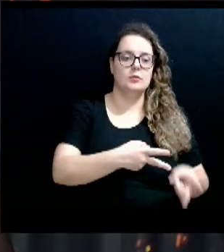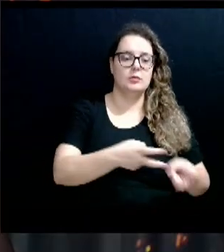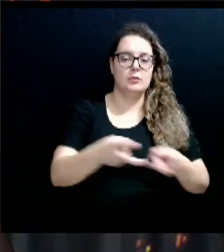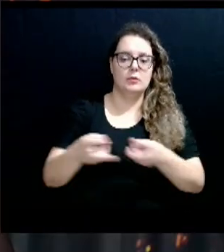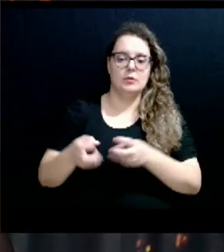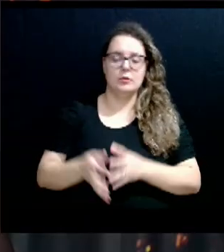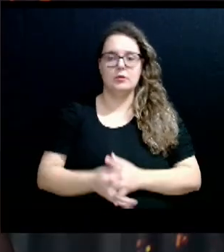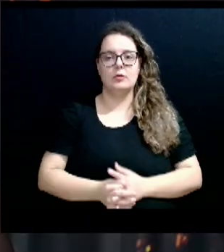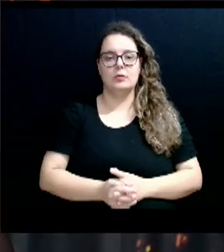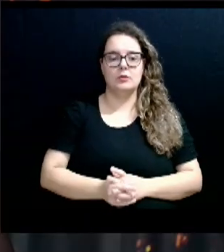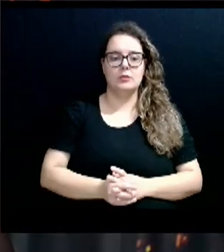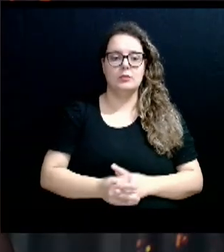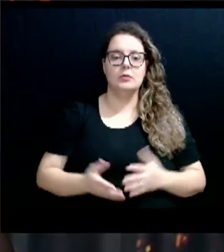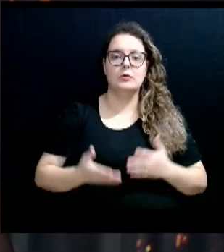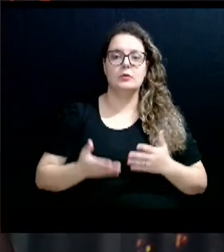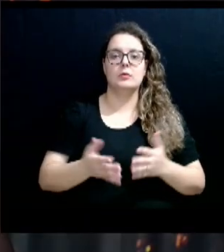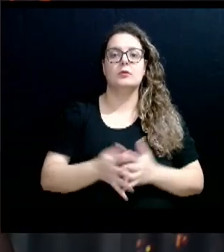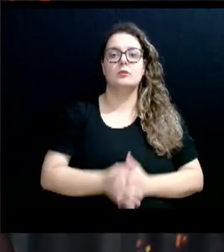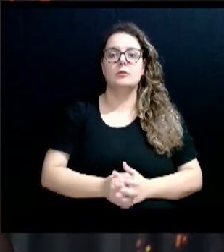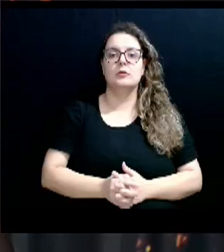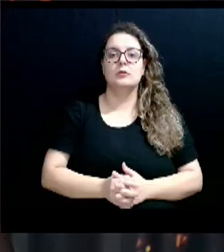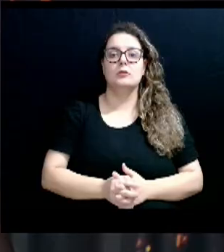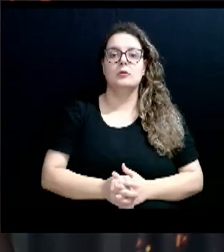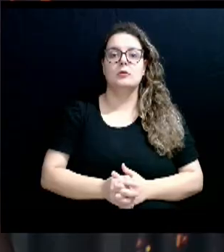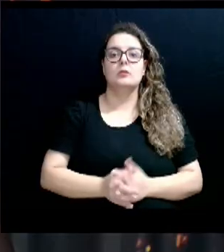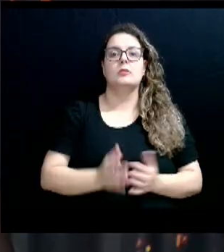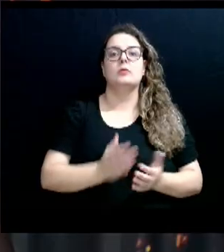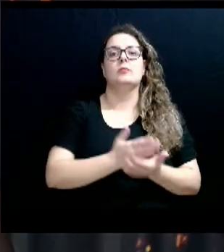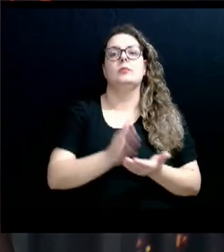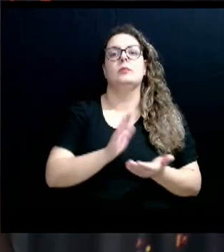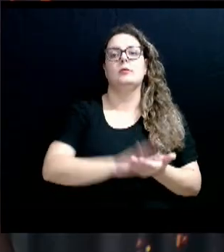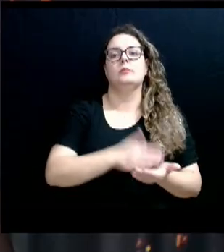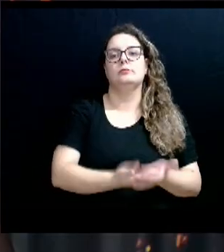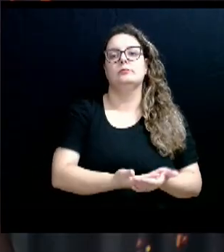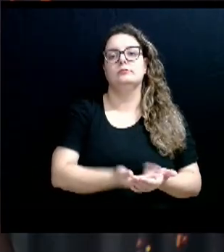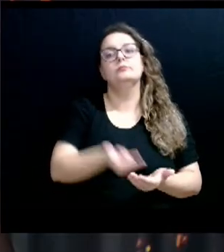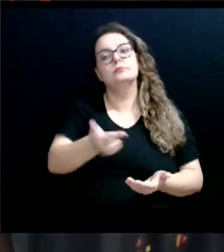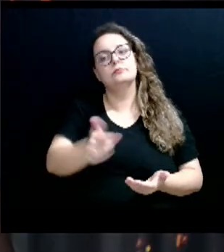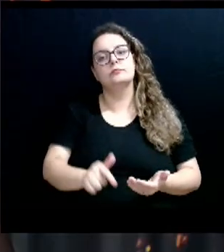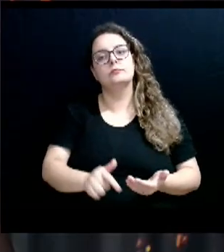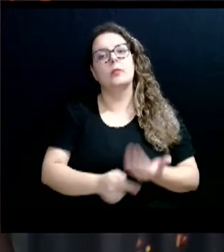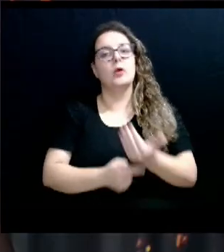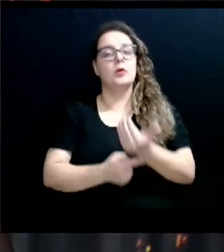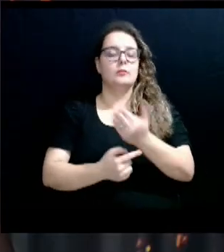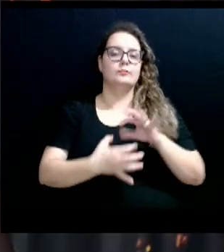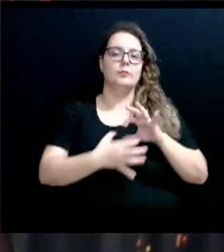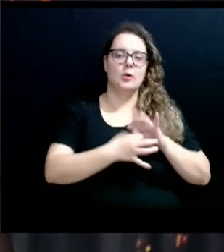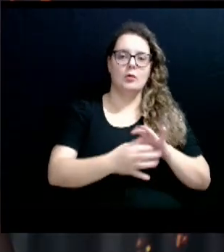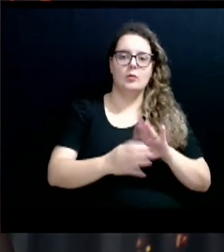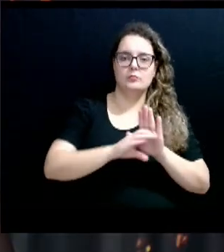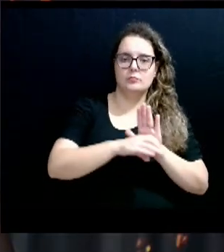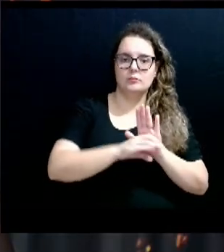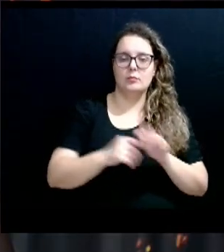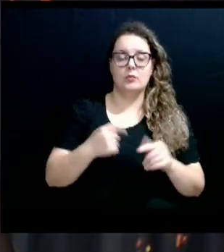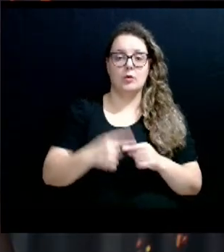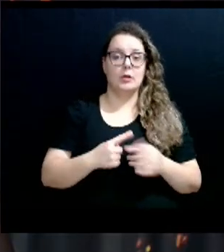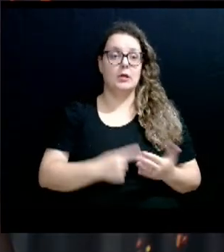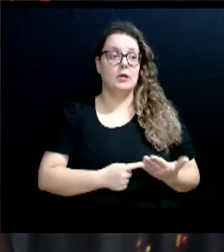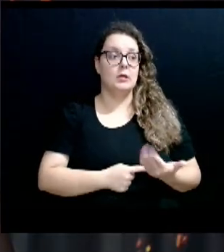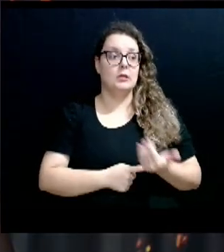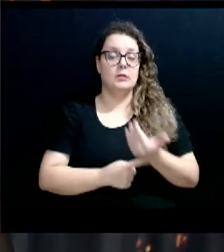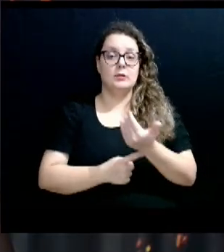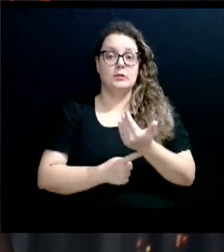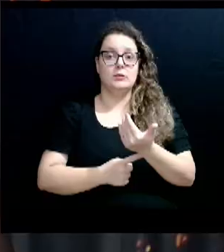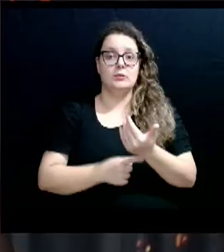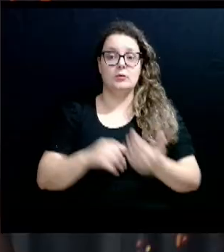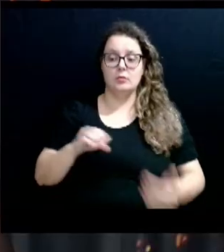aquilo, eu comecei a reinterpretar também o conceito de tecnologia. Porque para mim a tecnologia era muito o modo ocidental como a